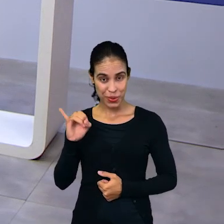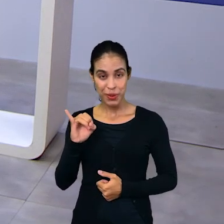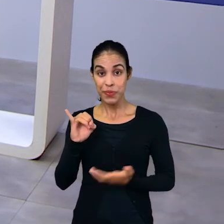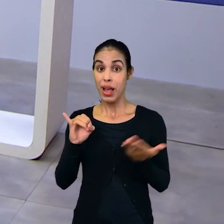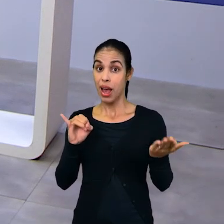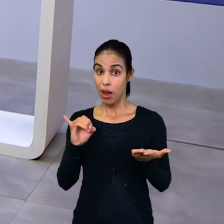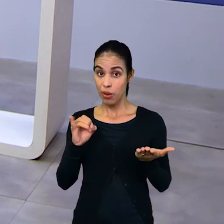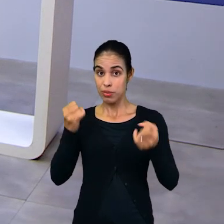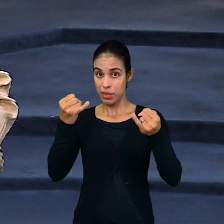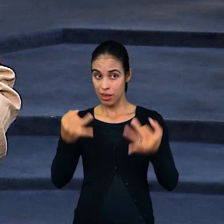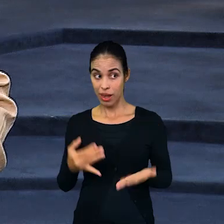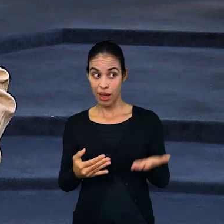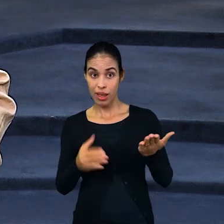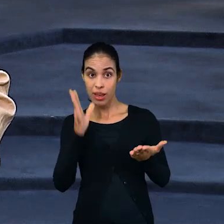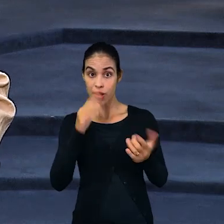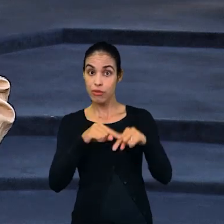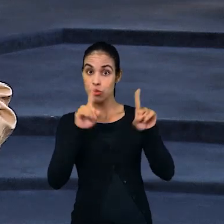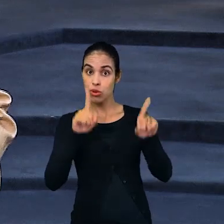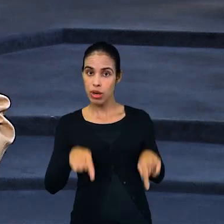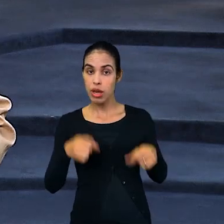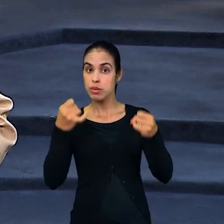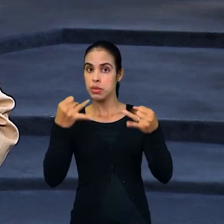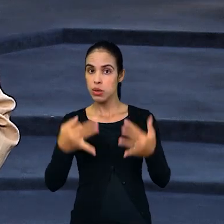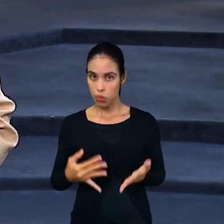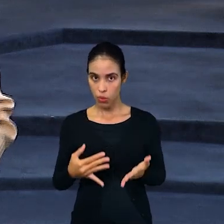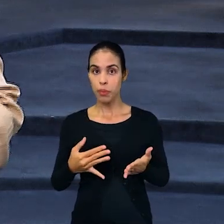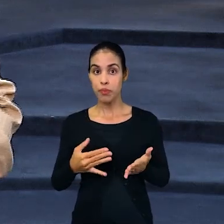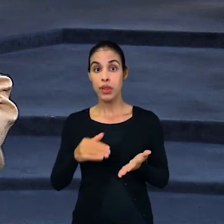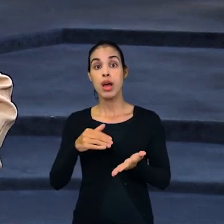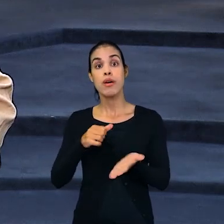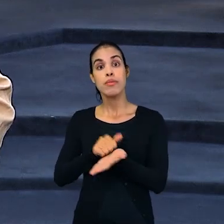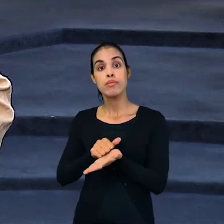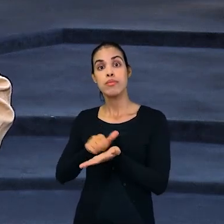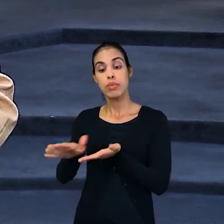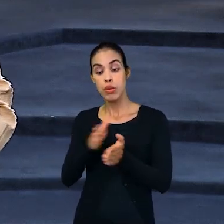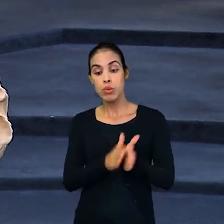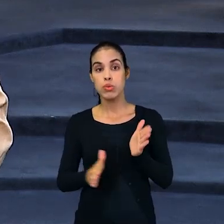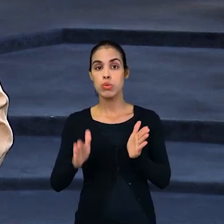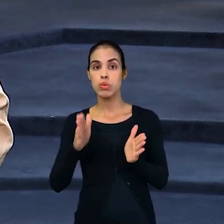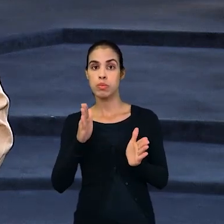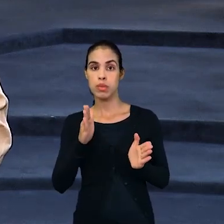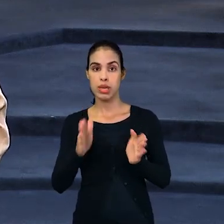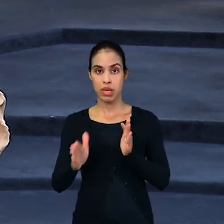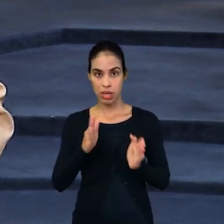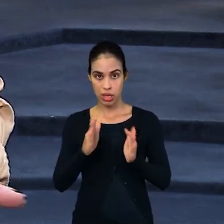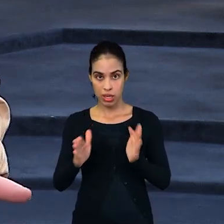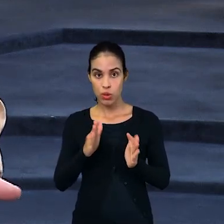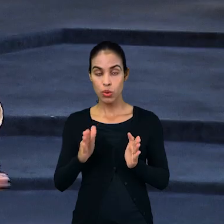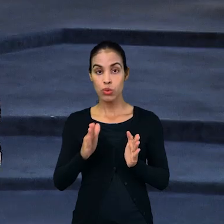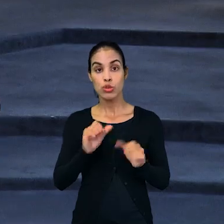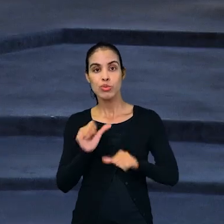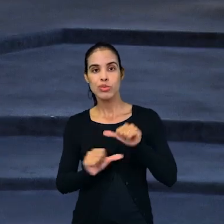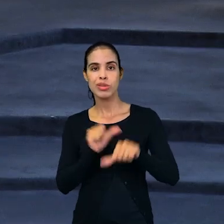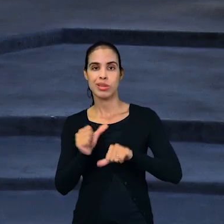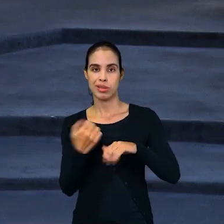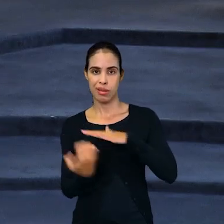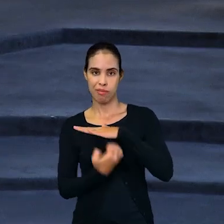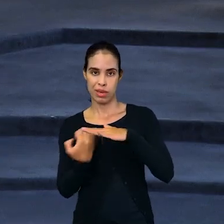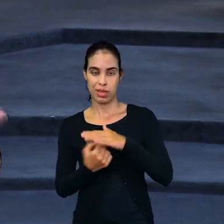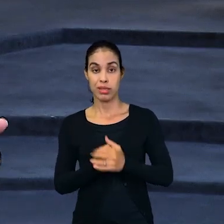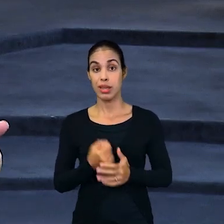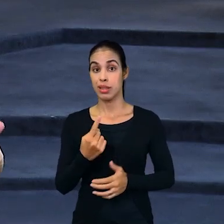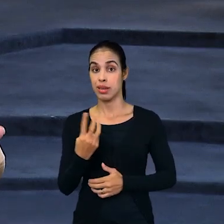Luana. Olá, Anderson. O trabalhador disse na ação que foi dispensado durante o processo de liquidação da